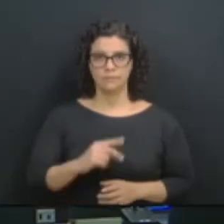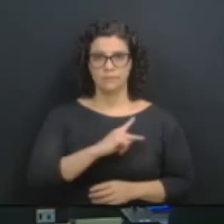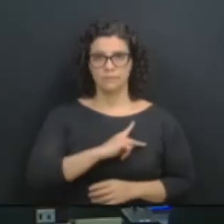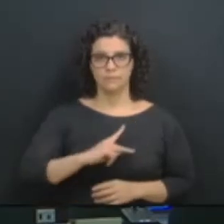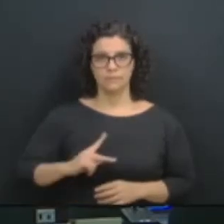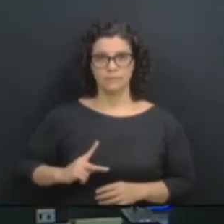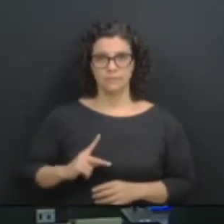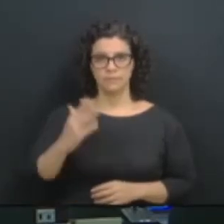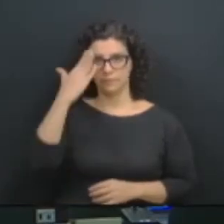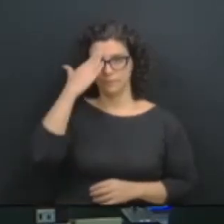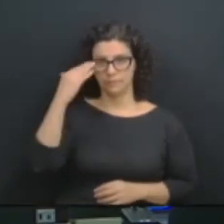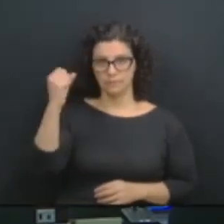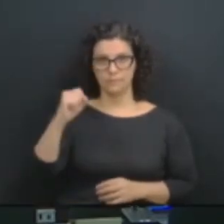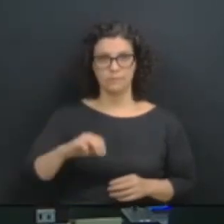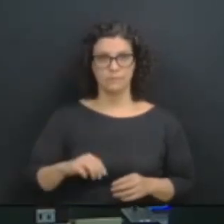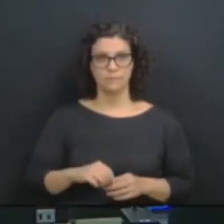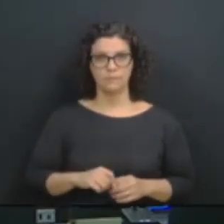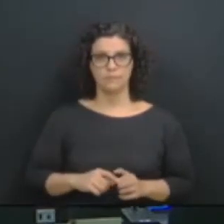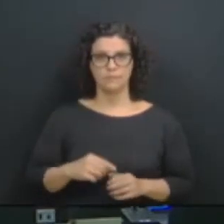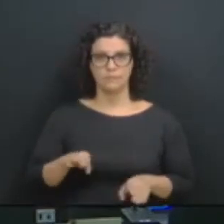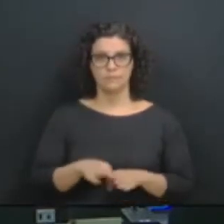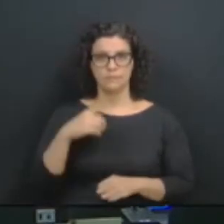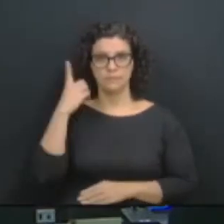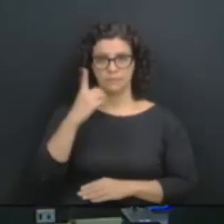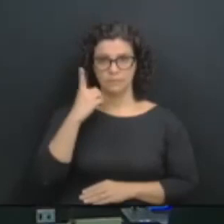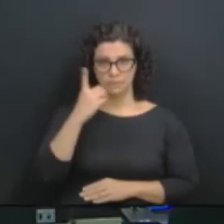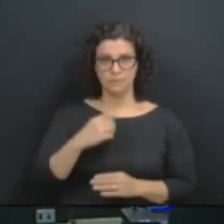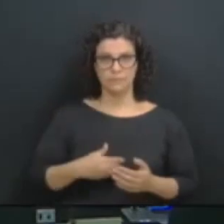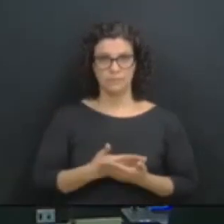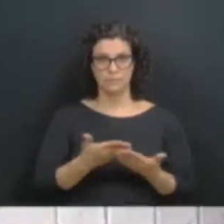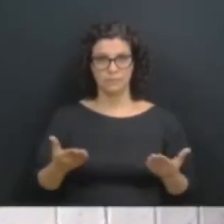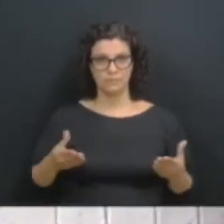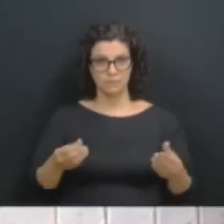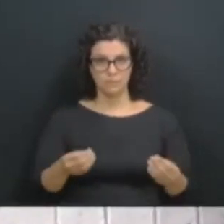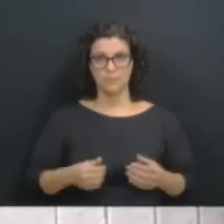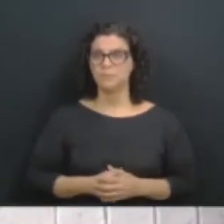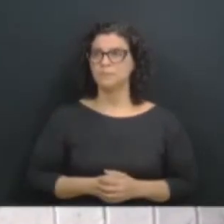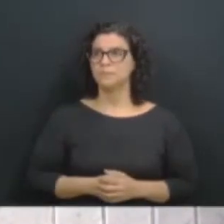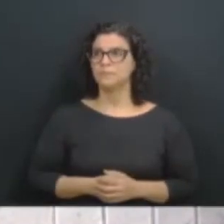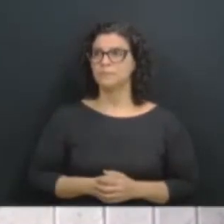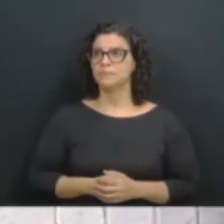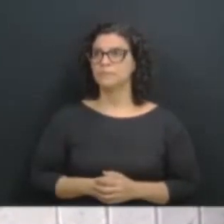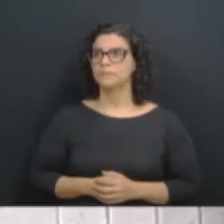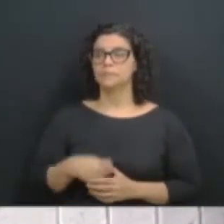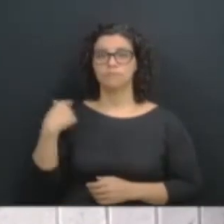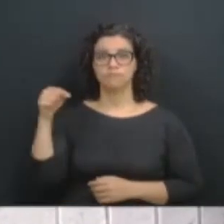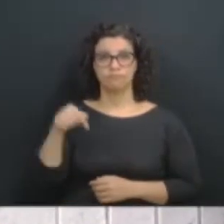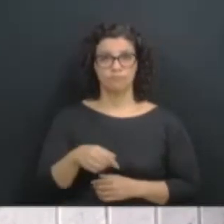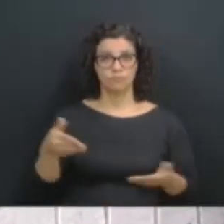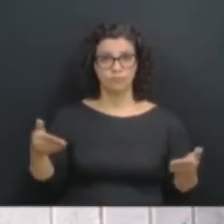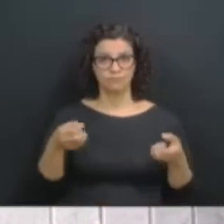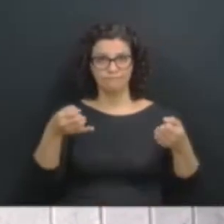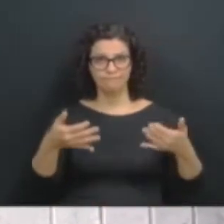Presidente Traiano, nobre deputados e deputadas, a fala que nos